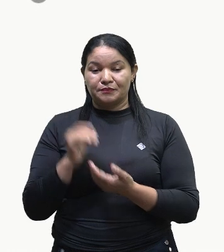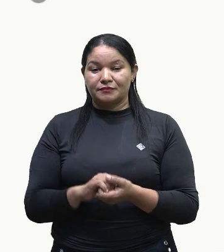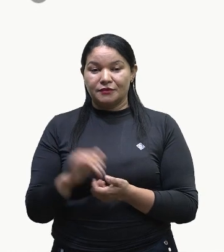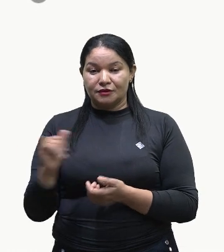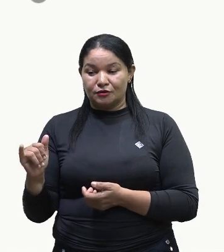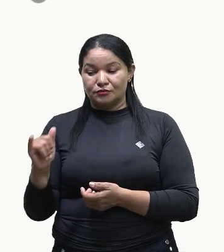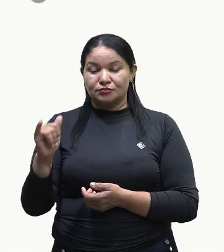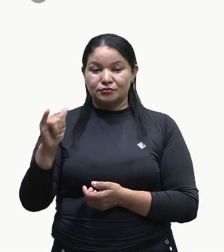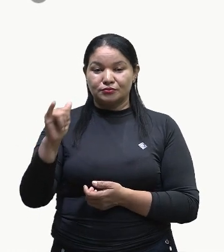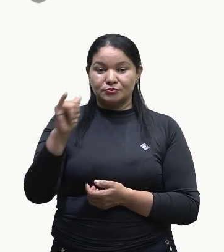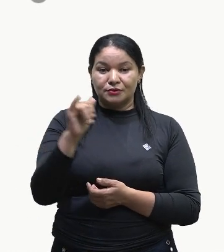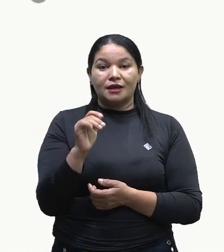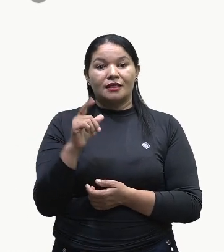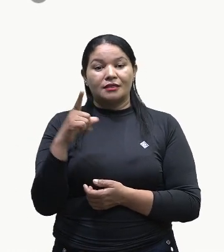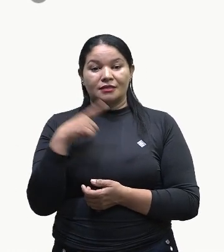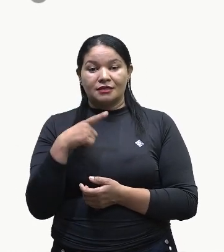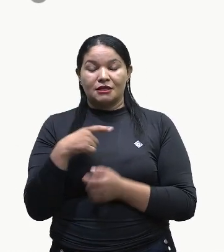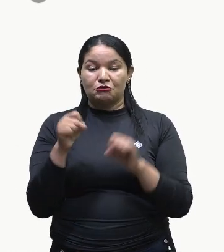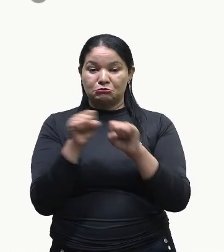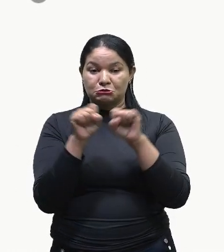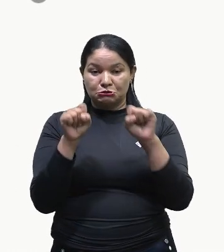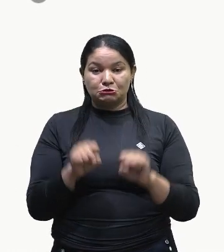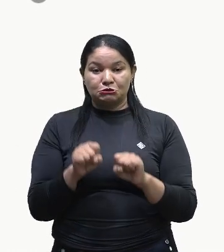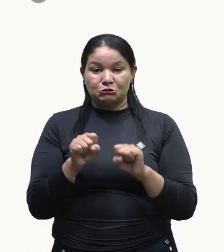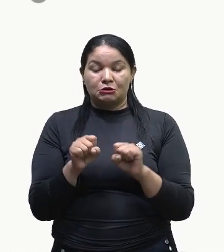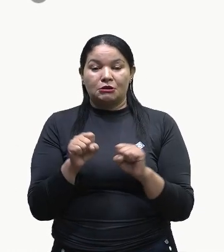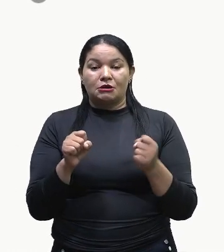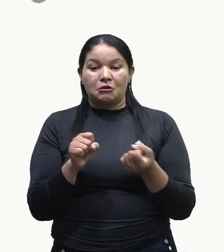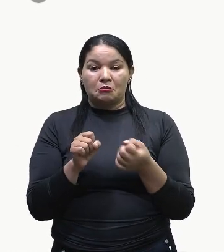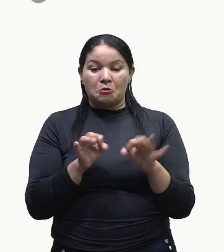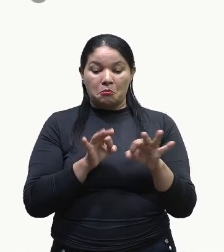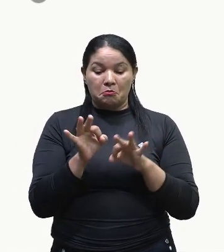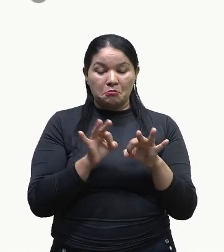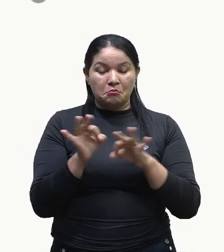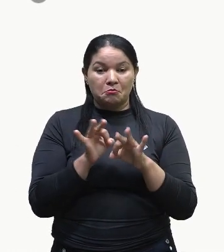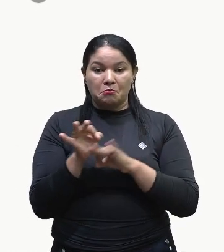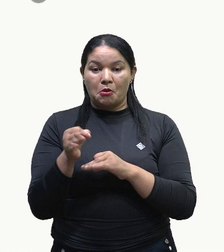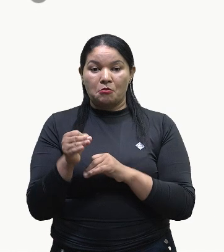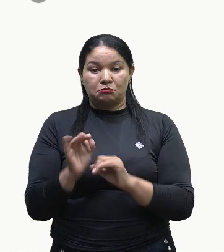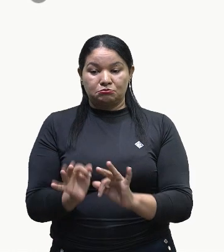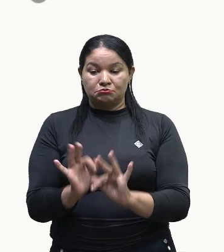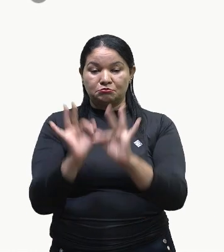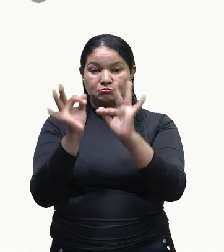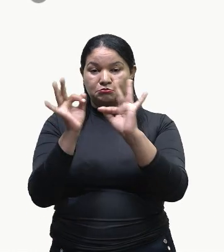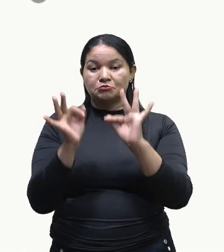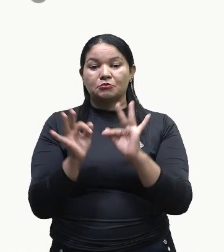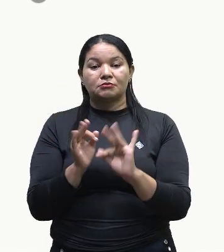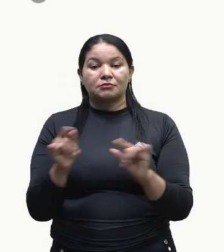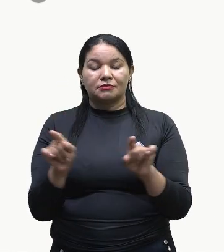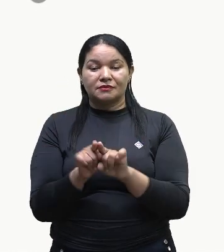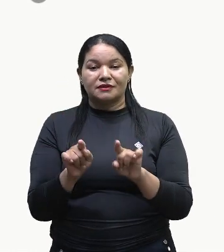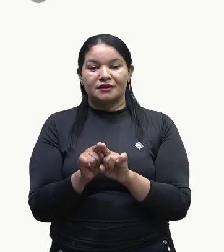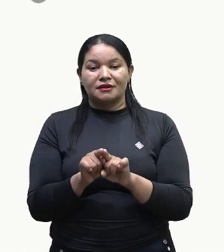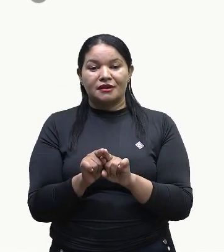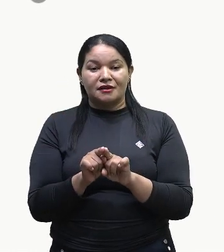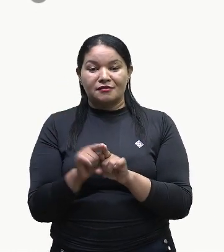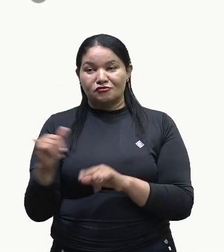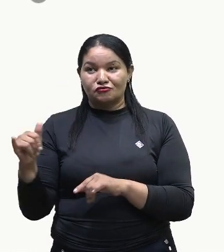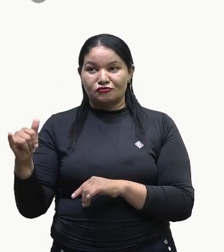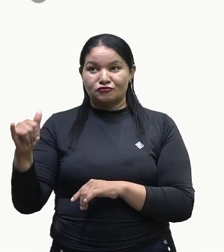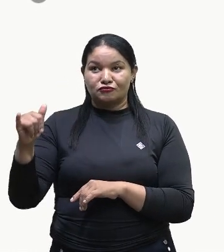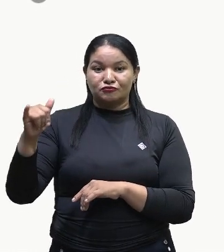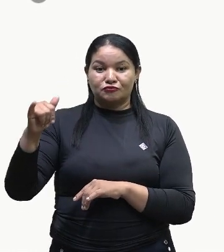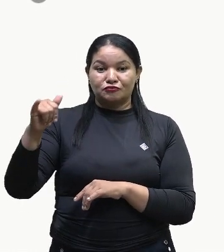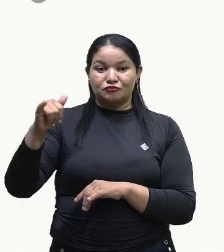todo um sistema, né, extremamente moderno, tecnológico, né, que plana no ar